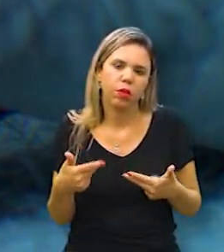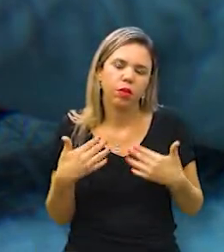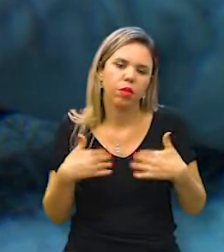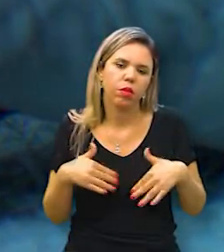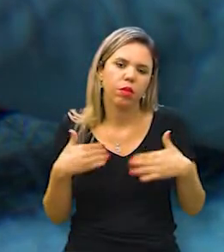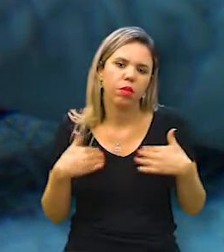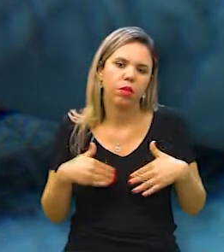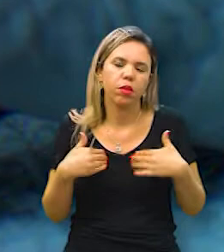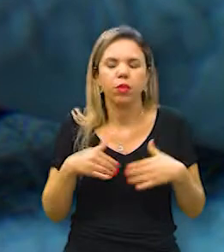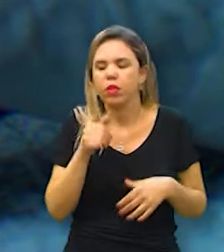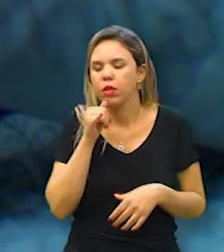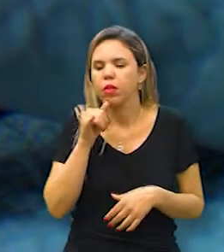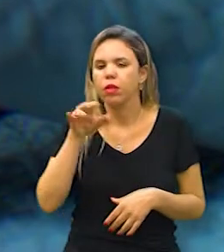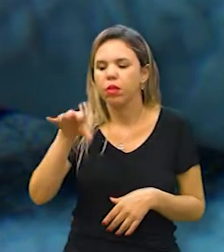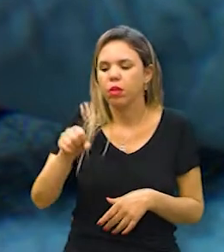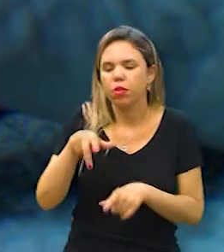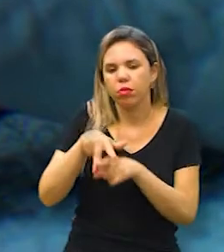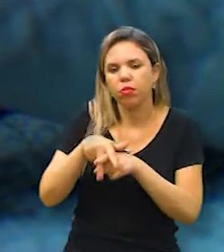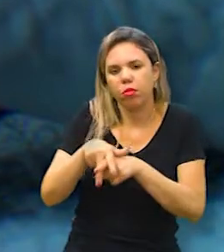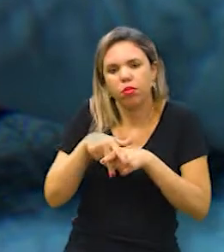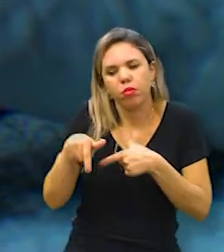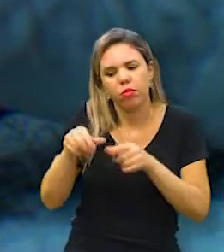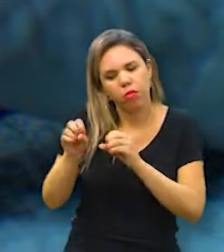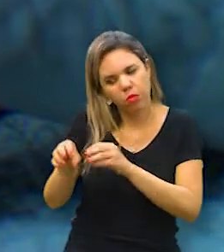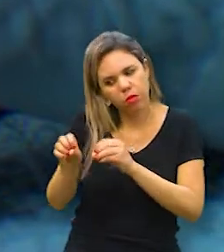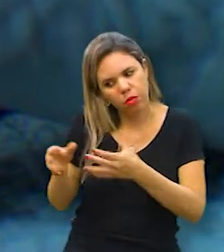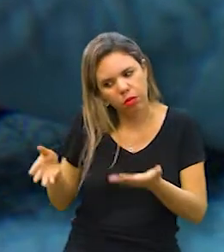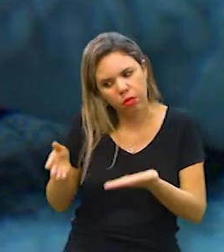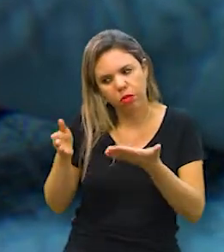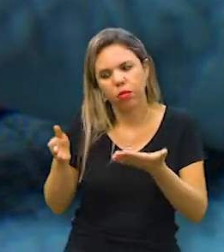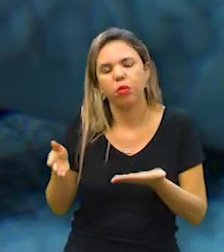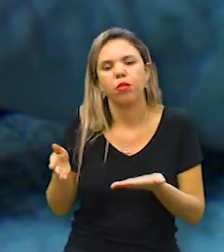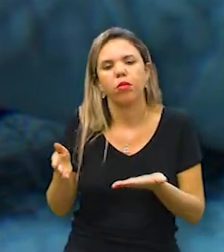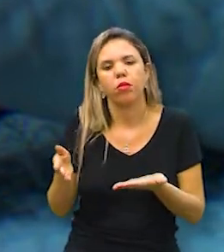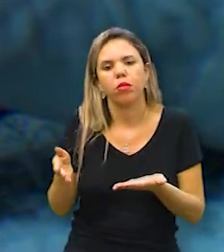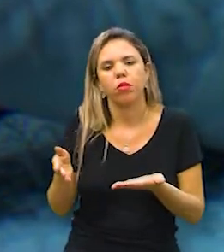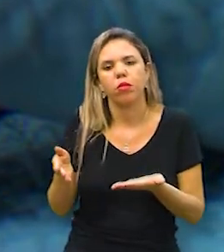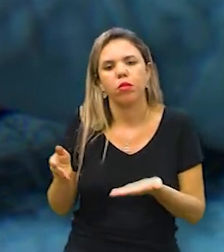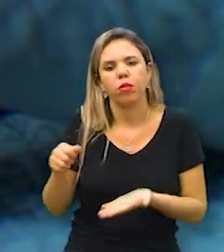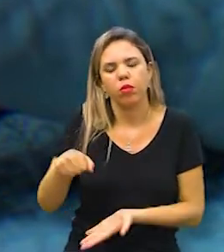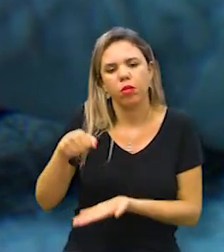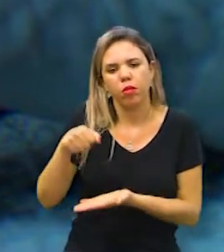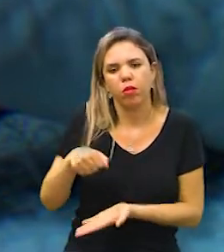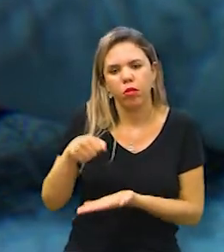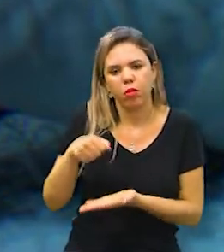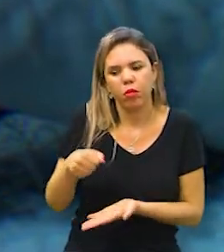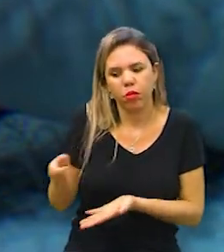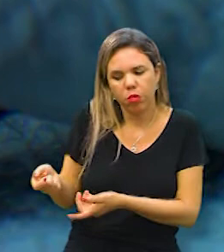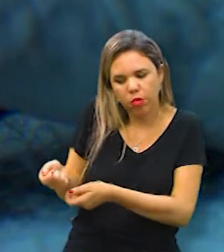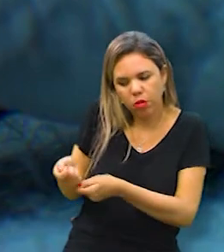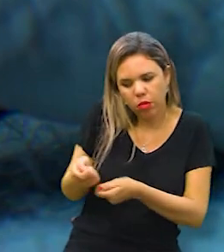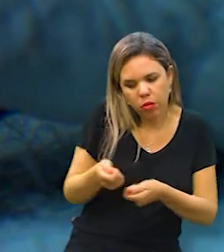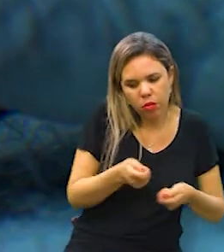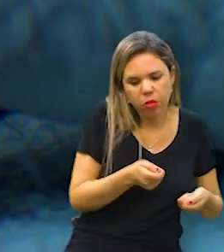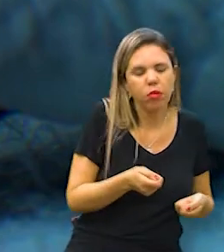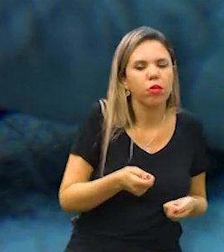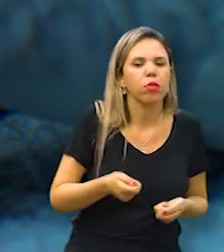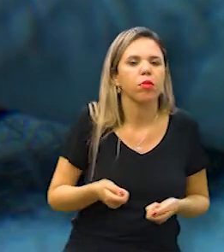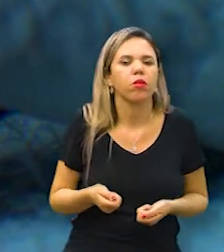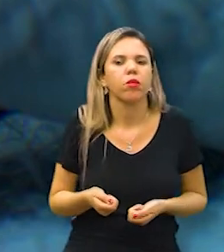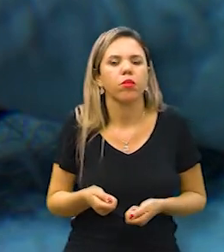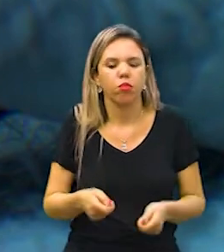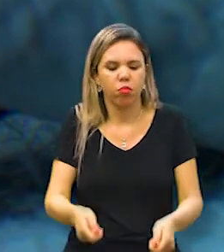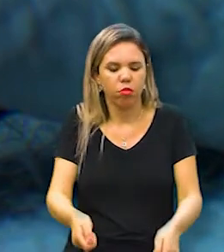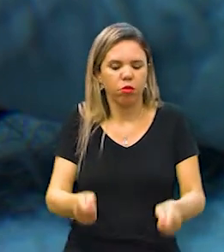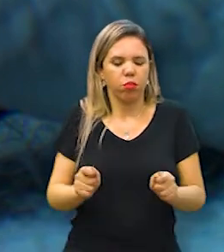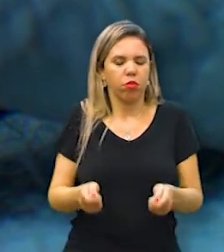No cavalo, por exemplo, nós trabalhamos muito isso. Com cestinhas, com a condução da rédea,